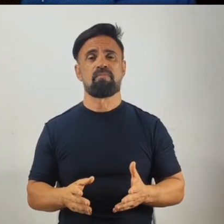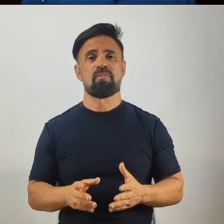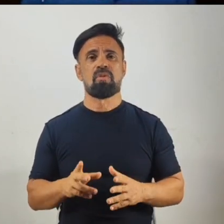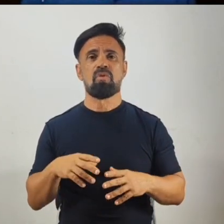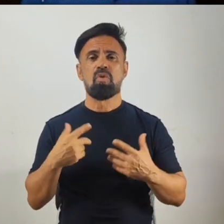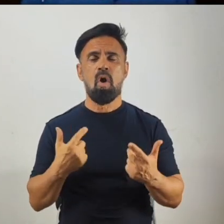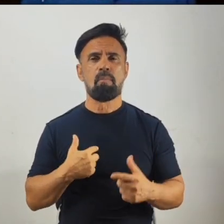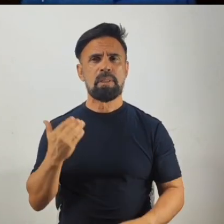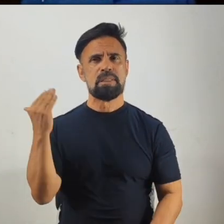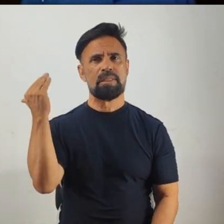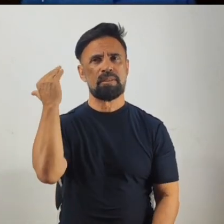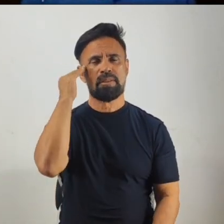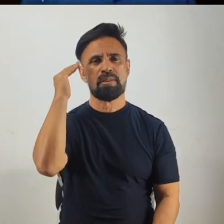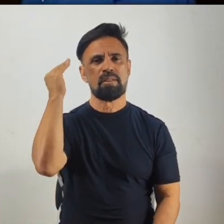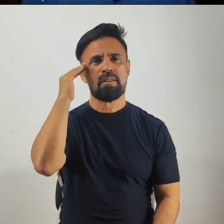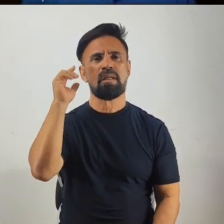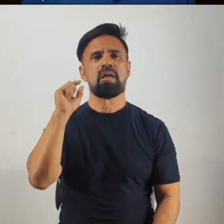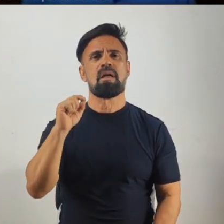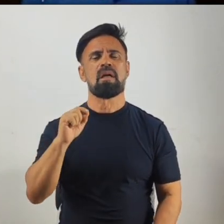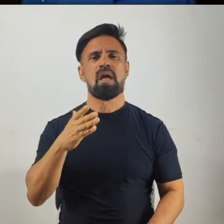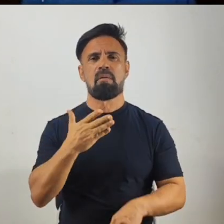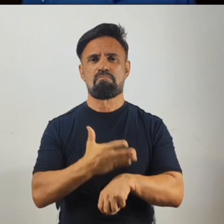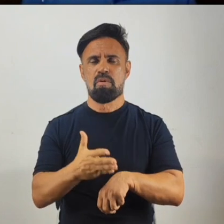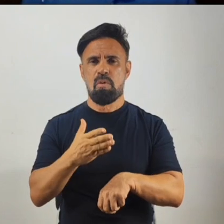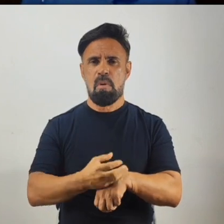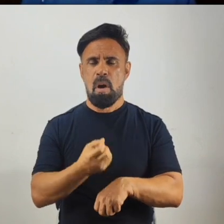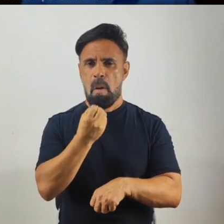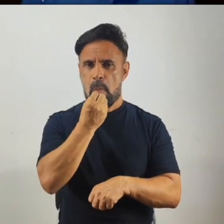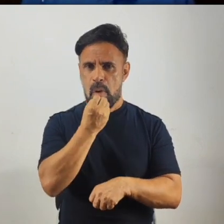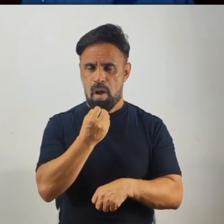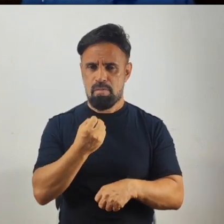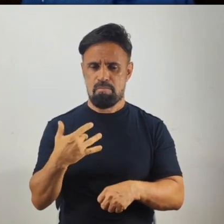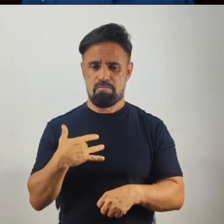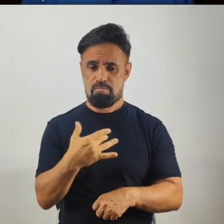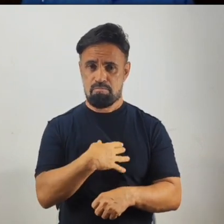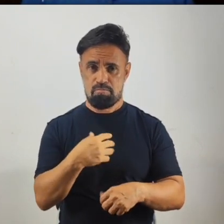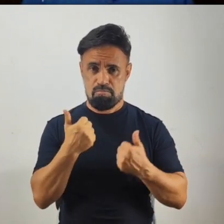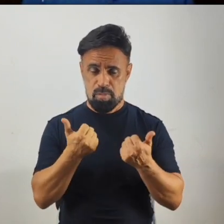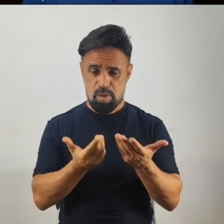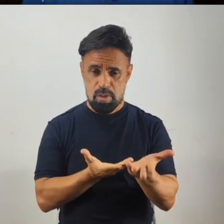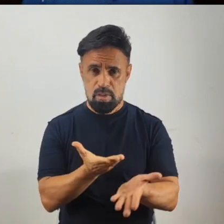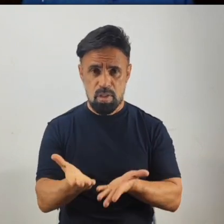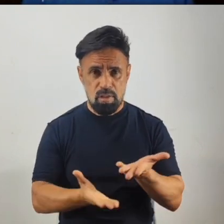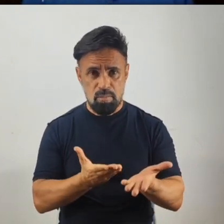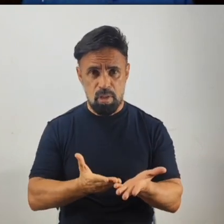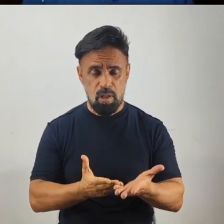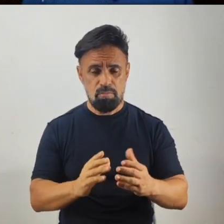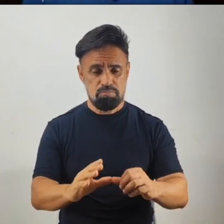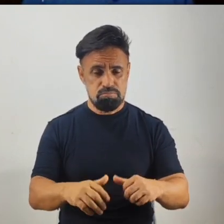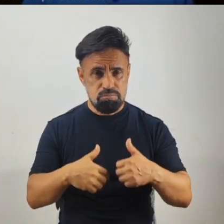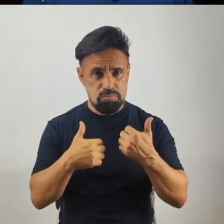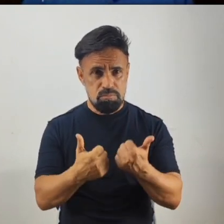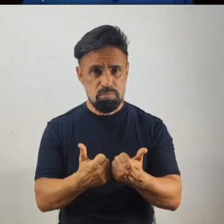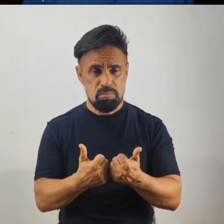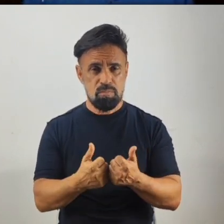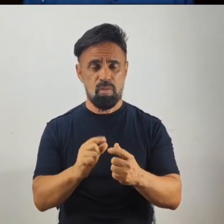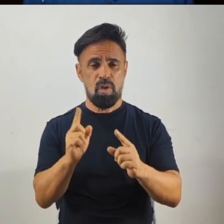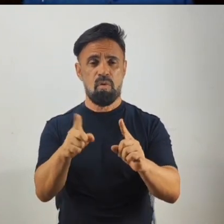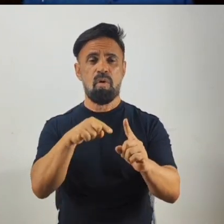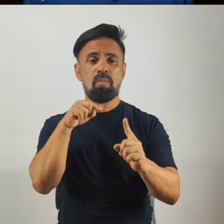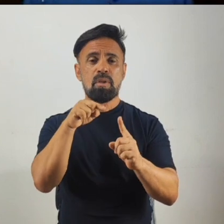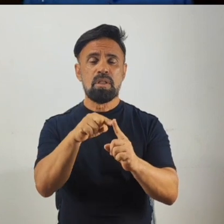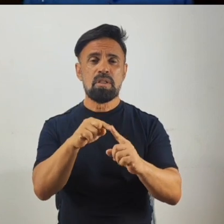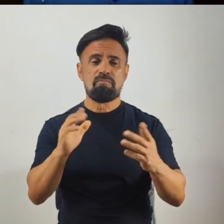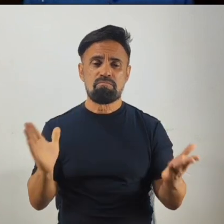Para concluir, nós passamos a compreender que as boas práticas de funcionamento em serviços